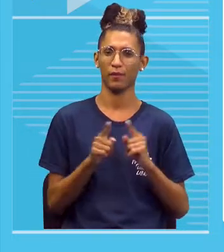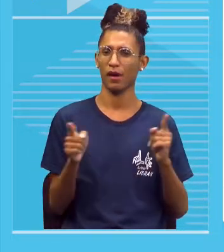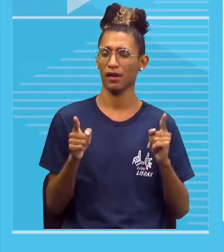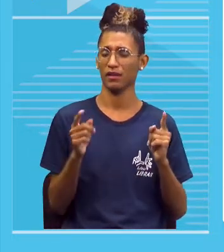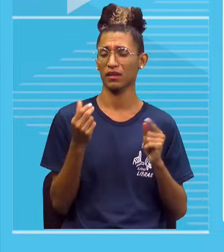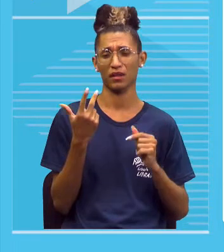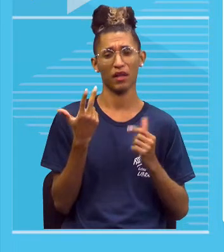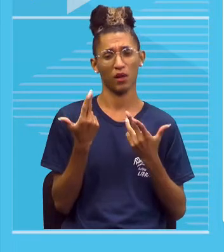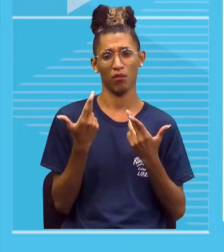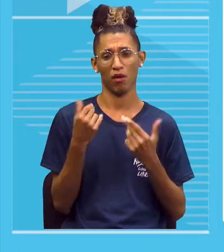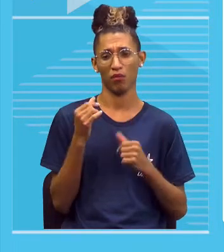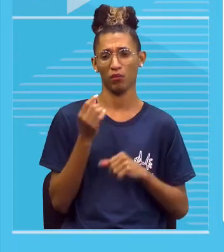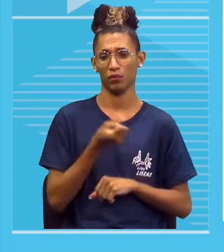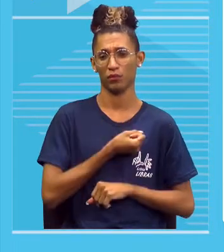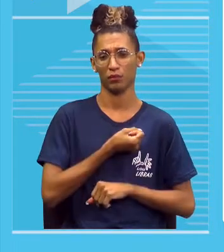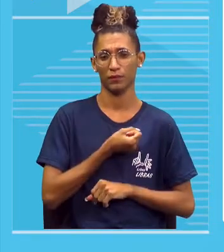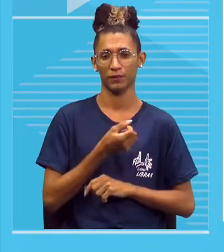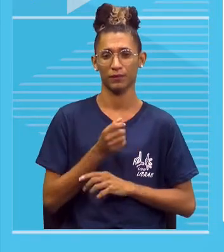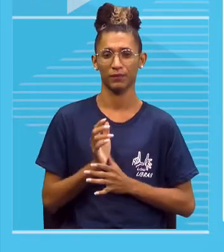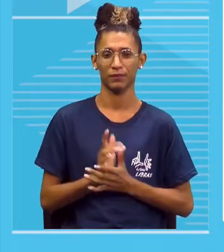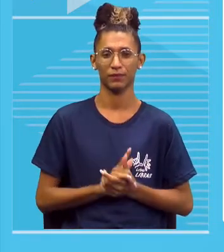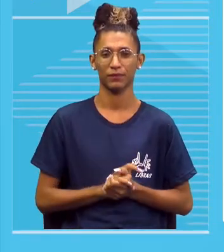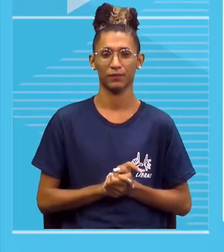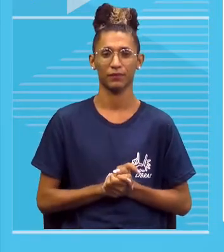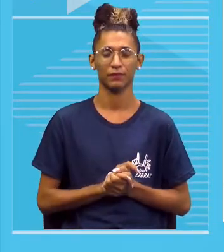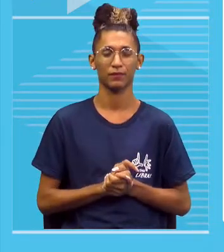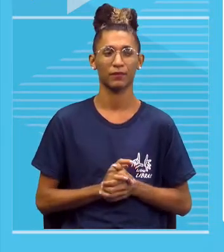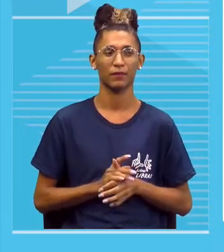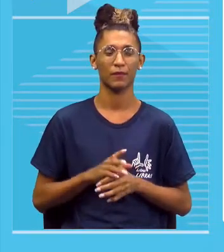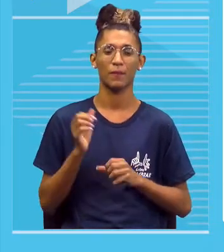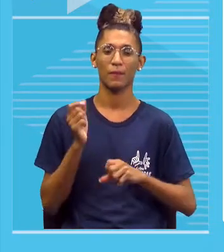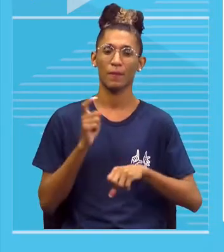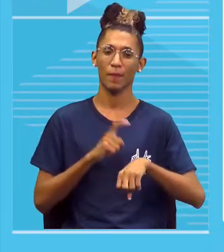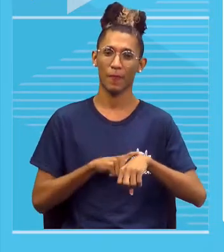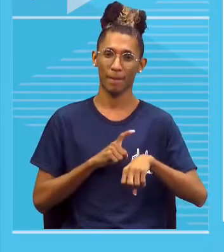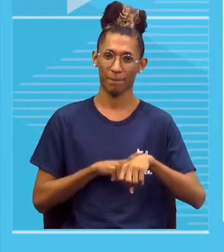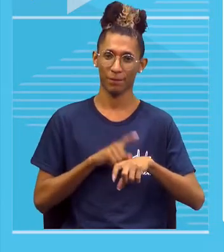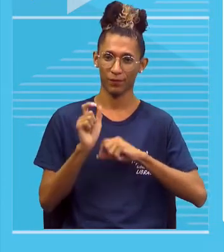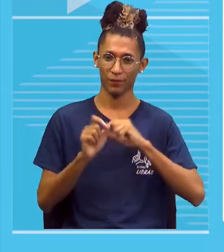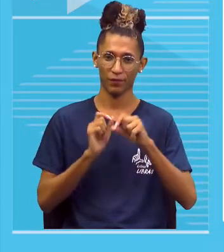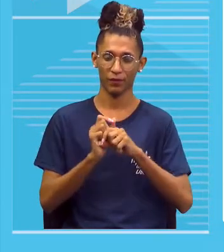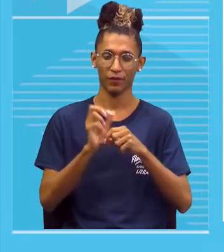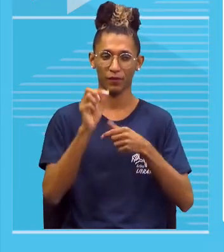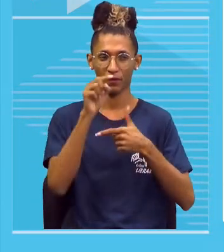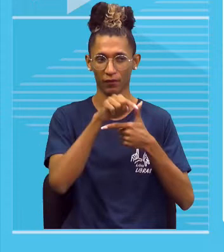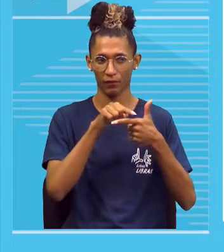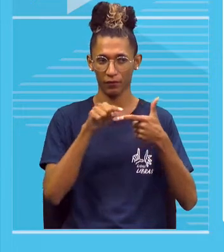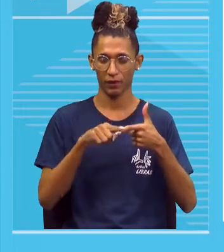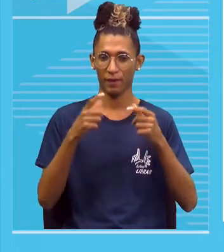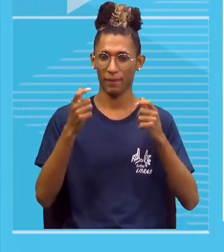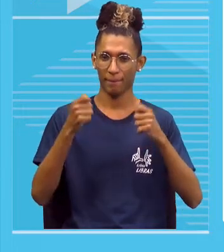iguais é né quando você dividir meu povo simplifica